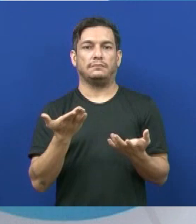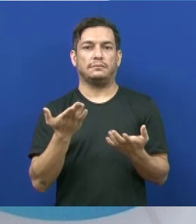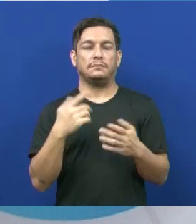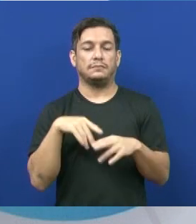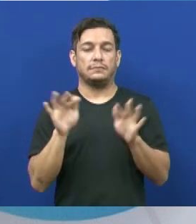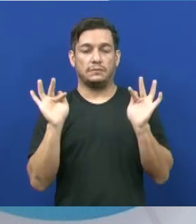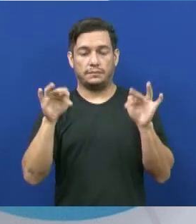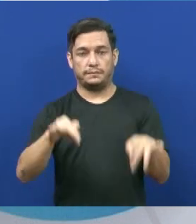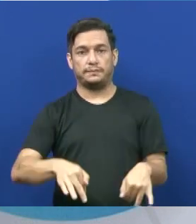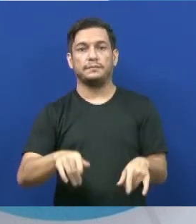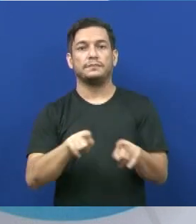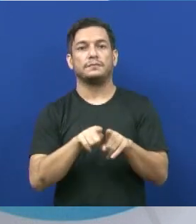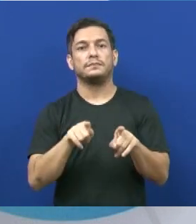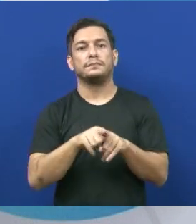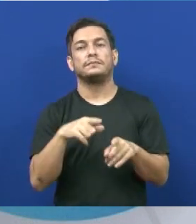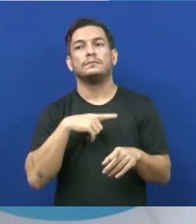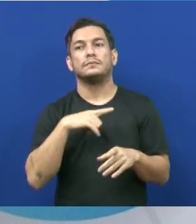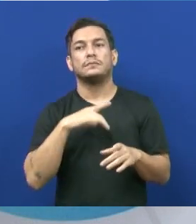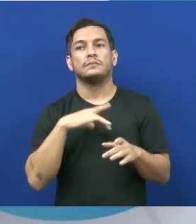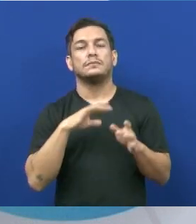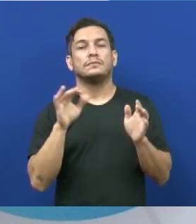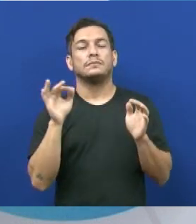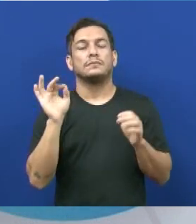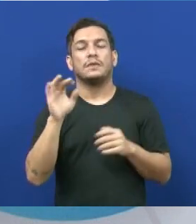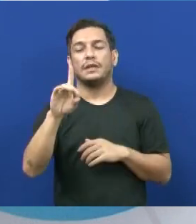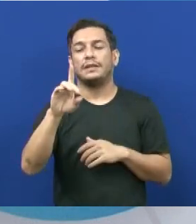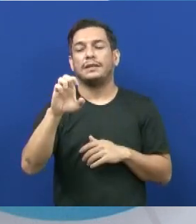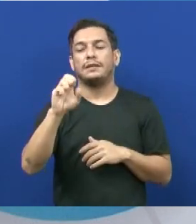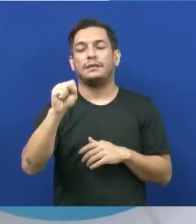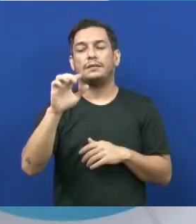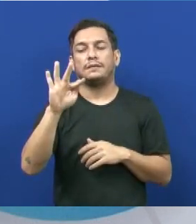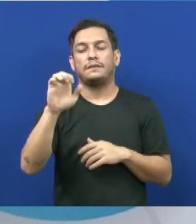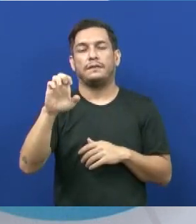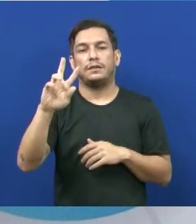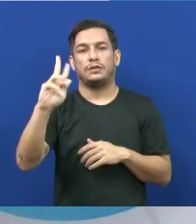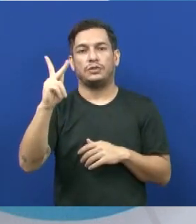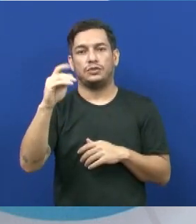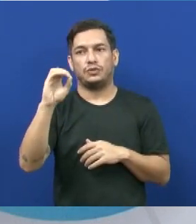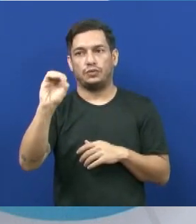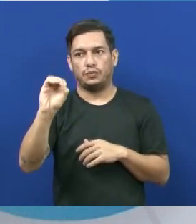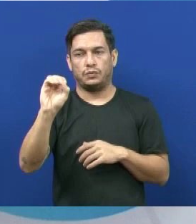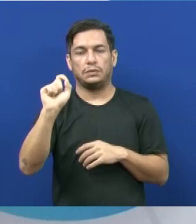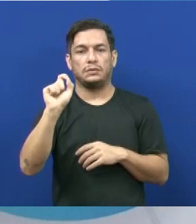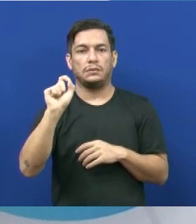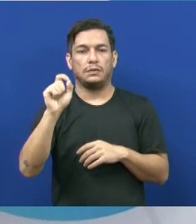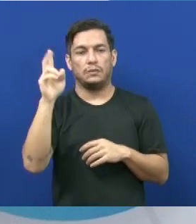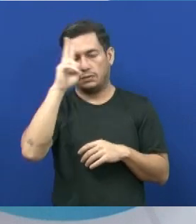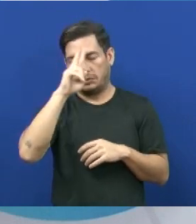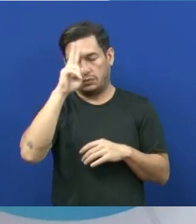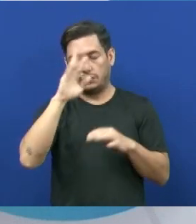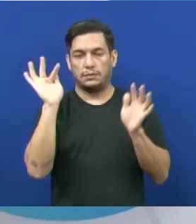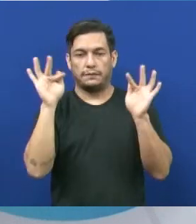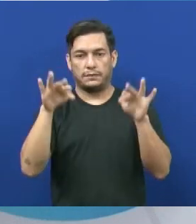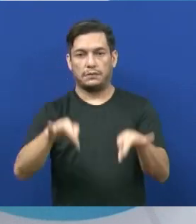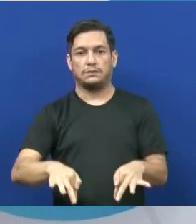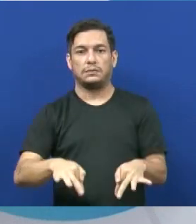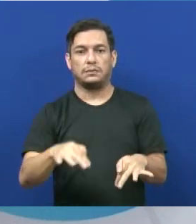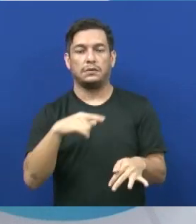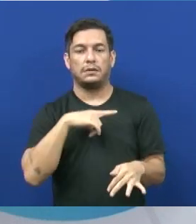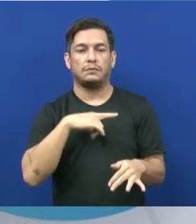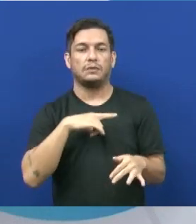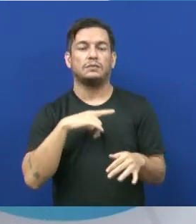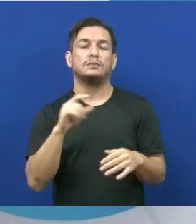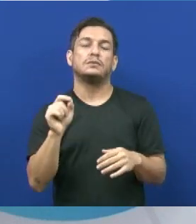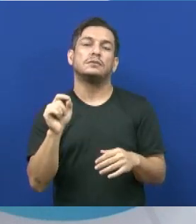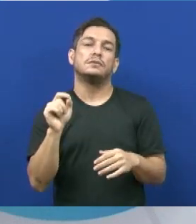e por fim nós temos o desfecho o que é o desfecho o desfecho é quando a história está encerrando quando nós